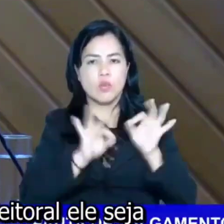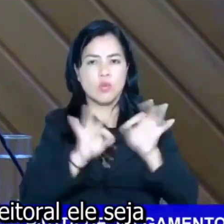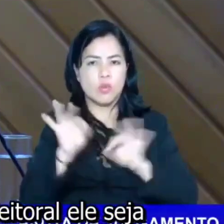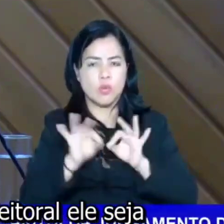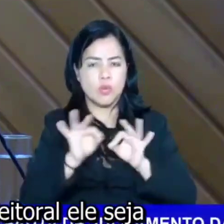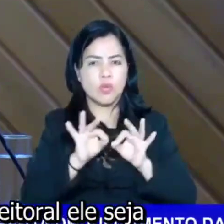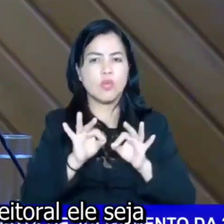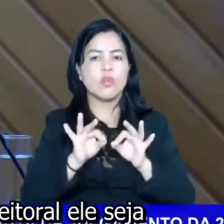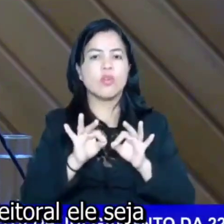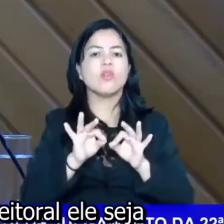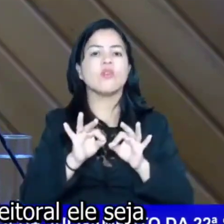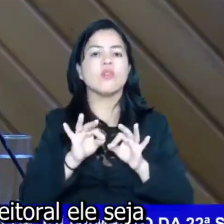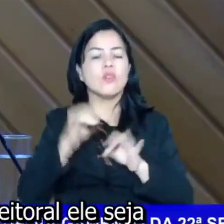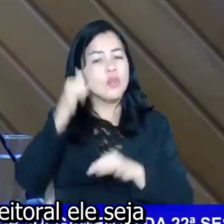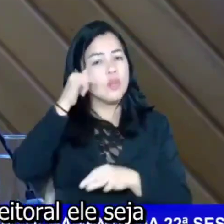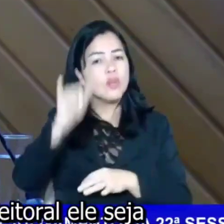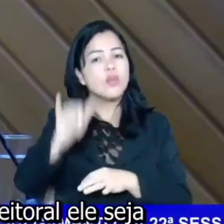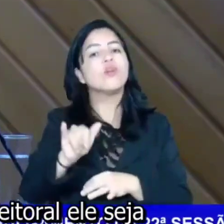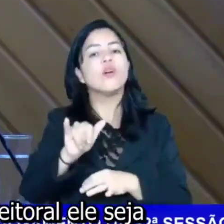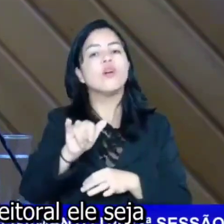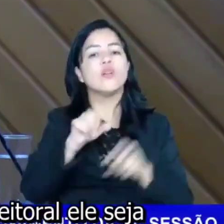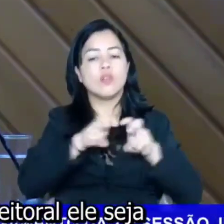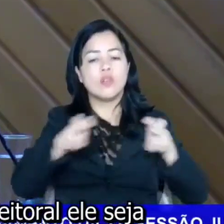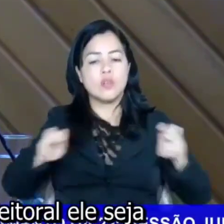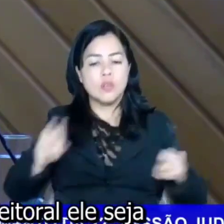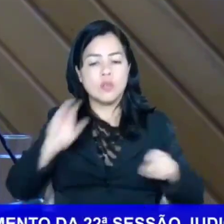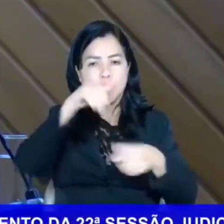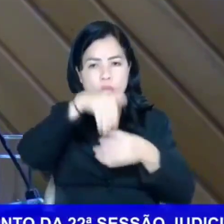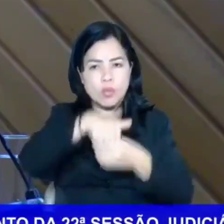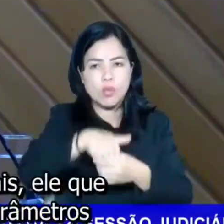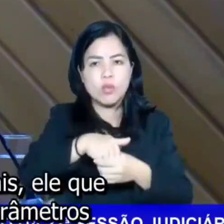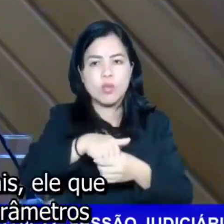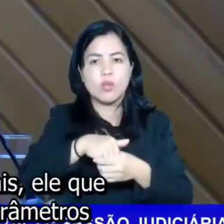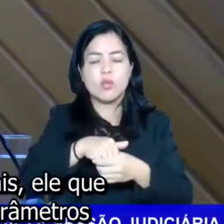organizar e prevenir que o pleito eleitoral ele seja